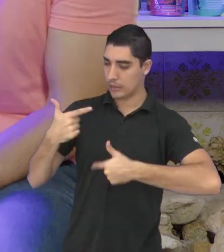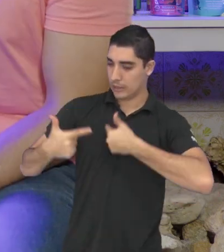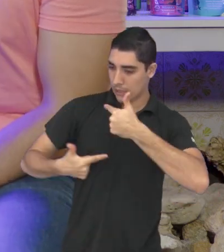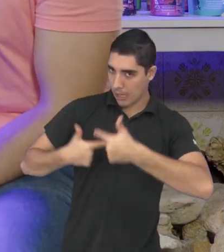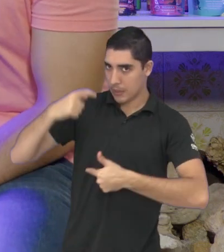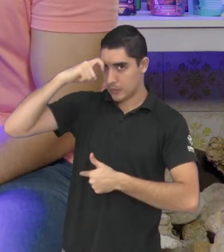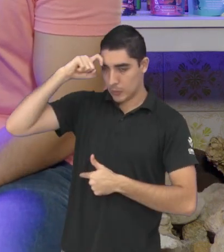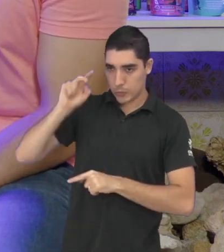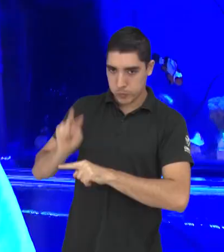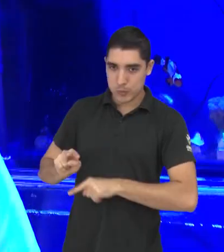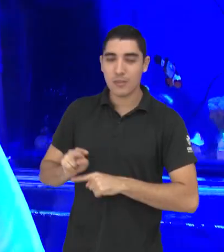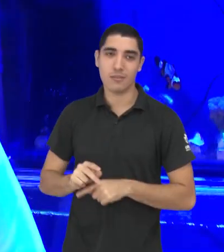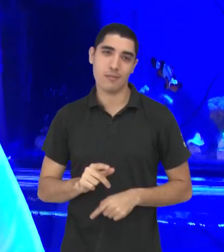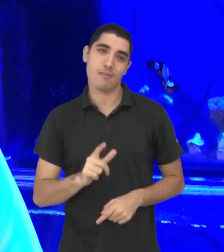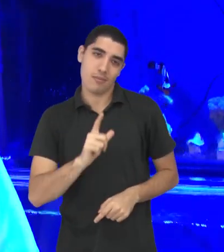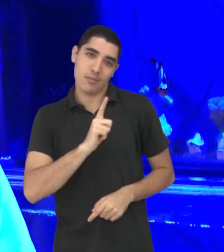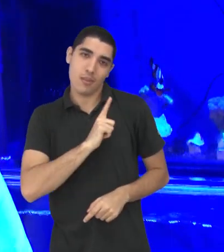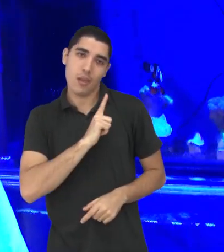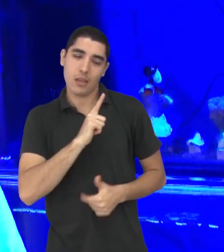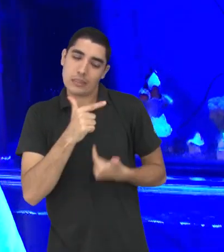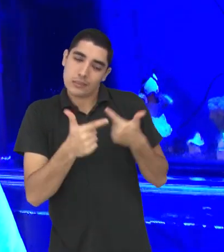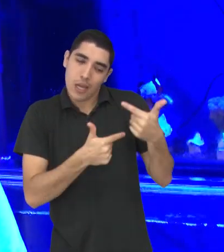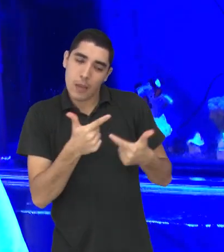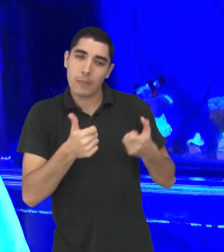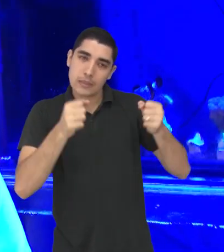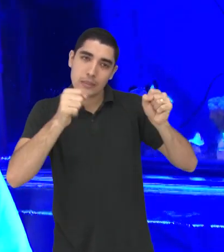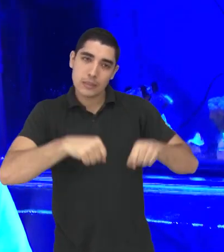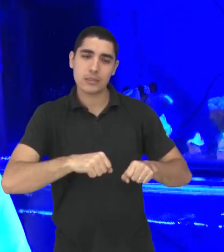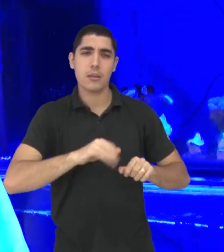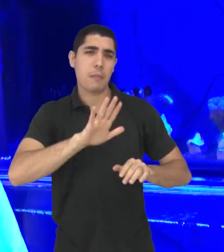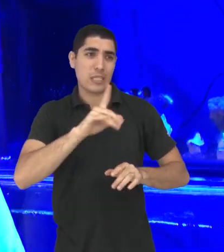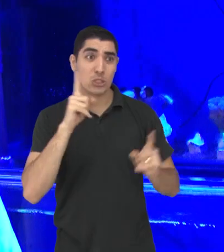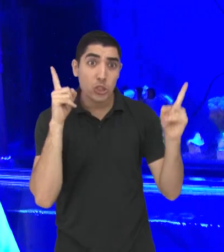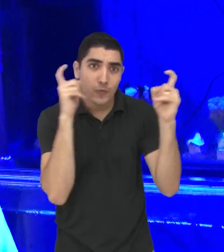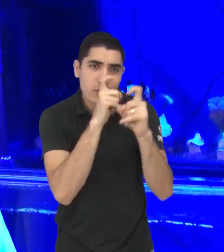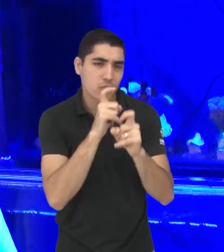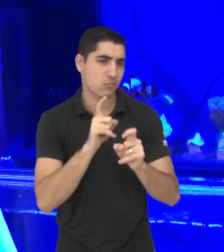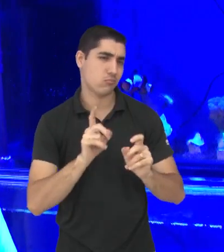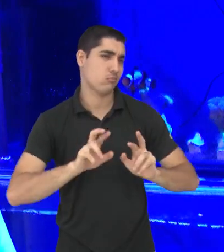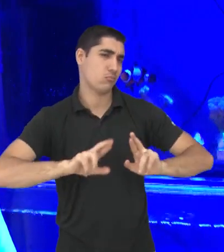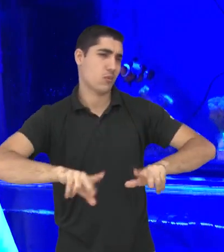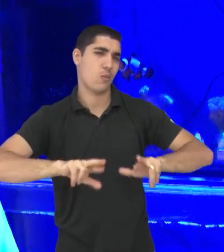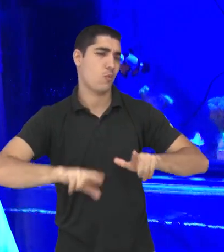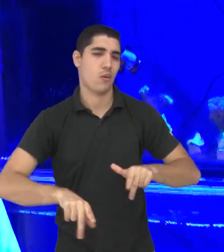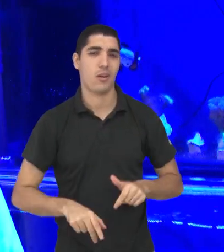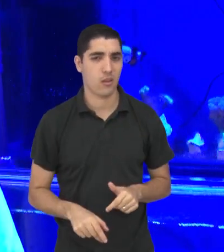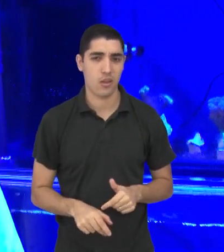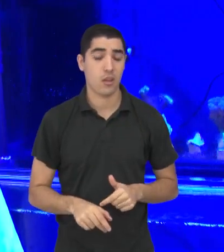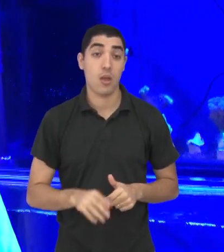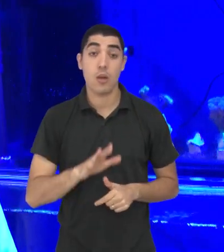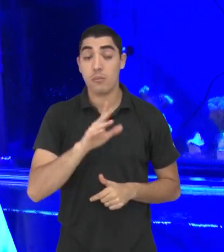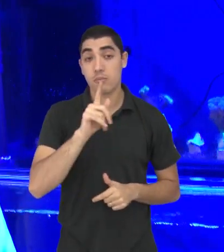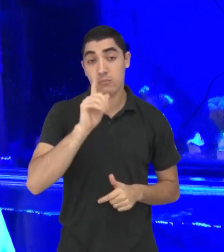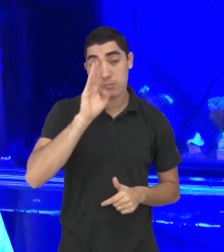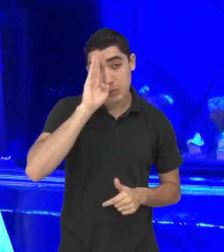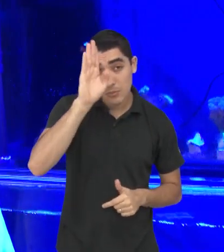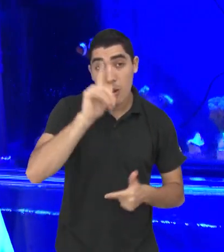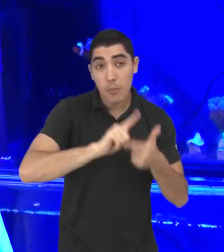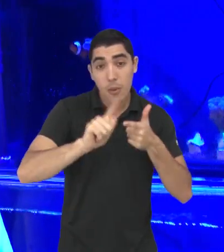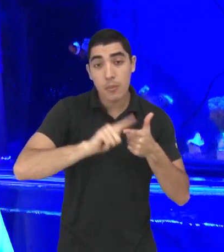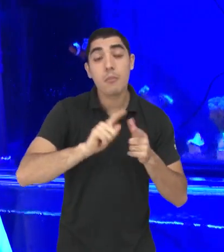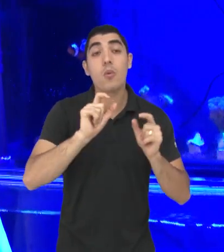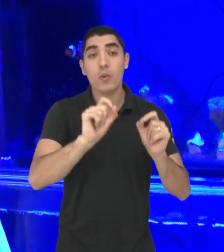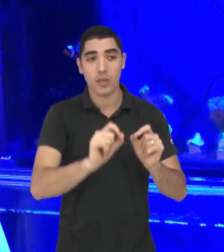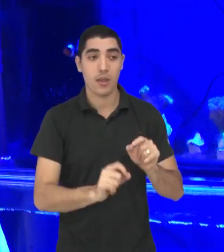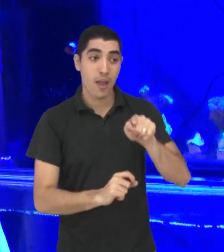né? Dá um trabalho, mas não é difícil. O maior problema para a gente é